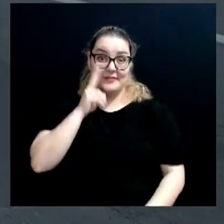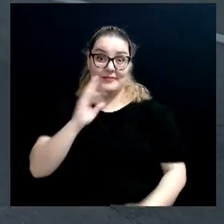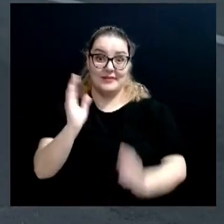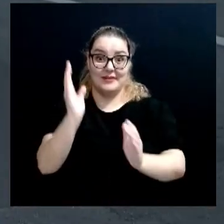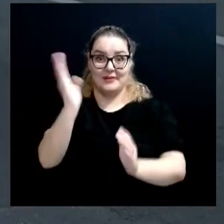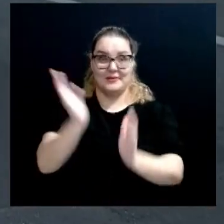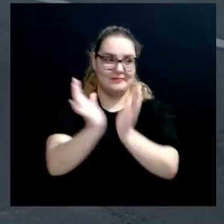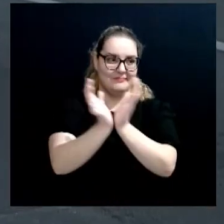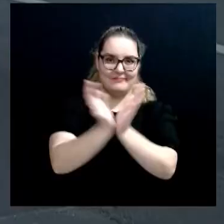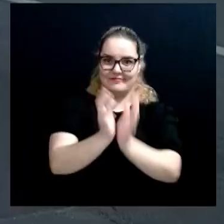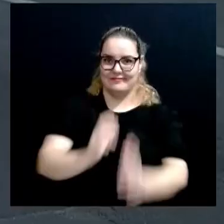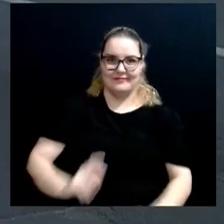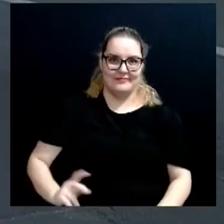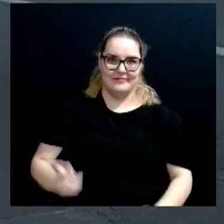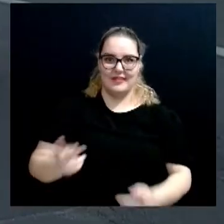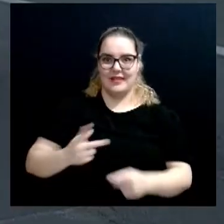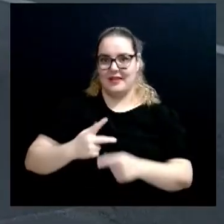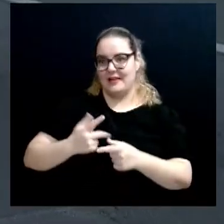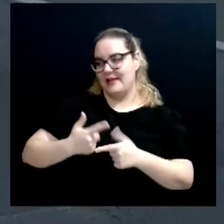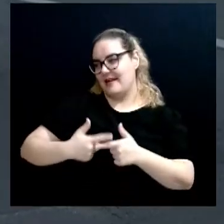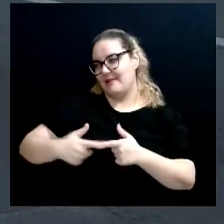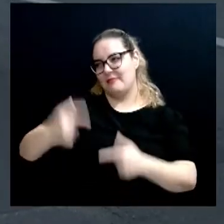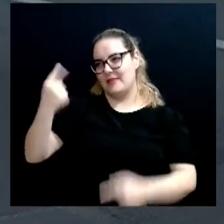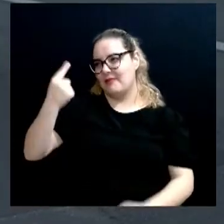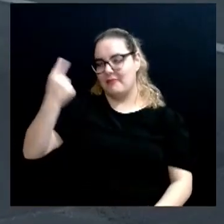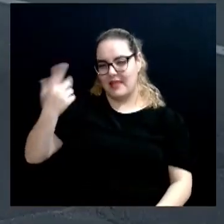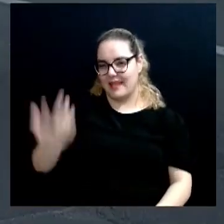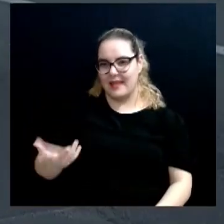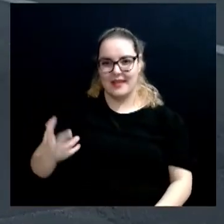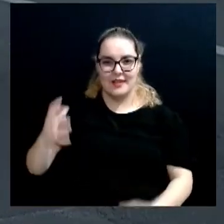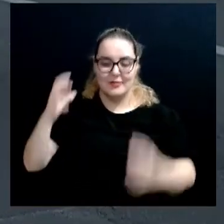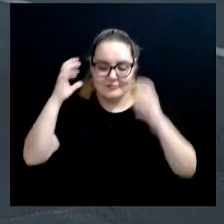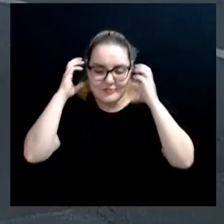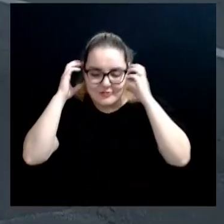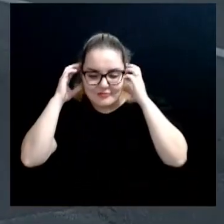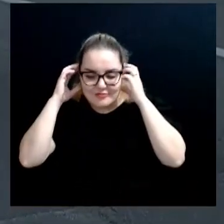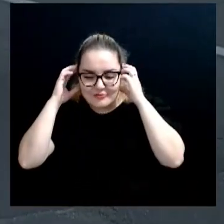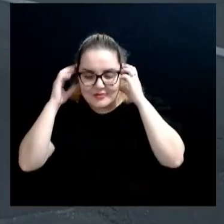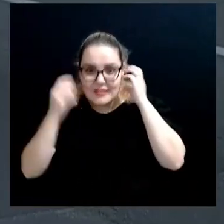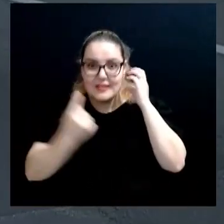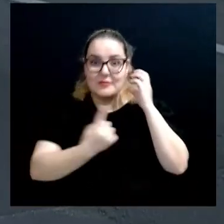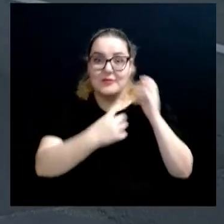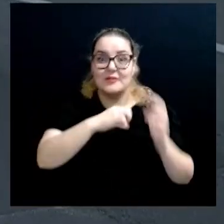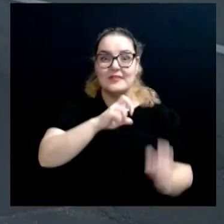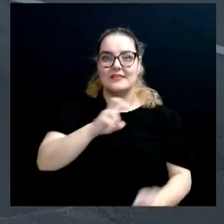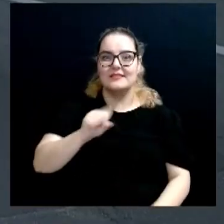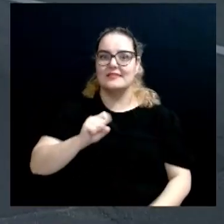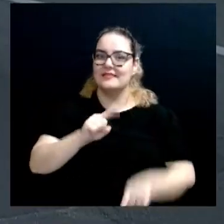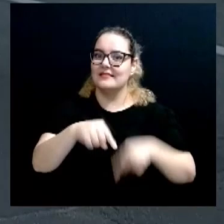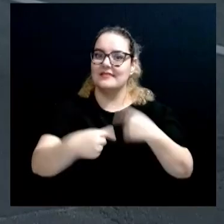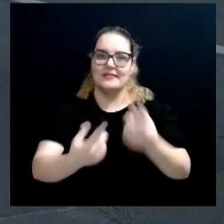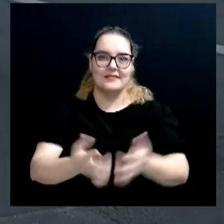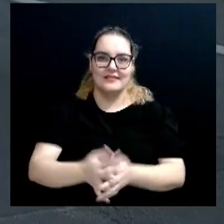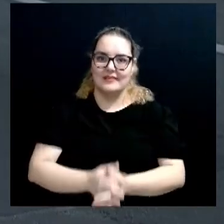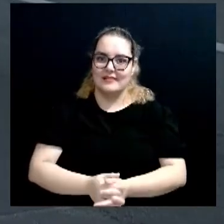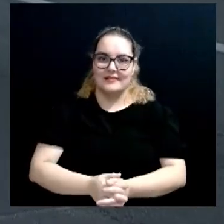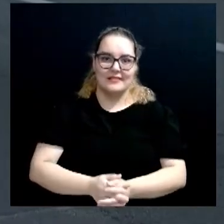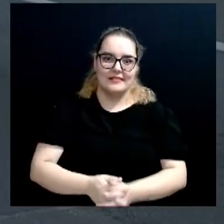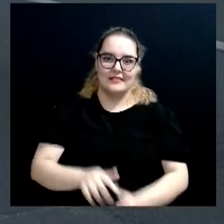foi através do radinho, né? Em 58. Mas as demais, 70, por exemplo,